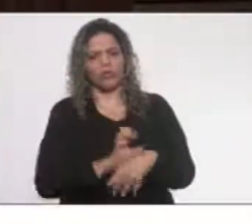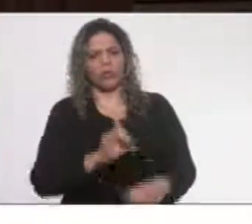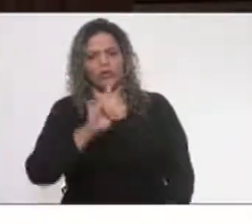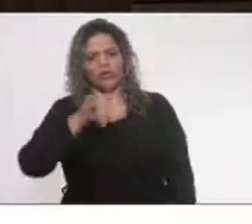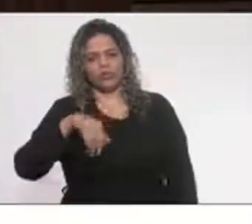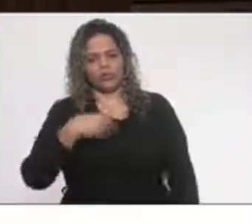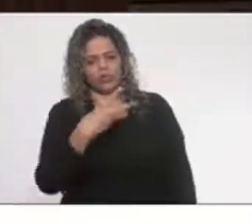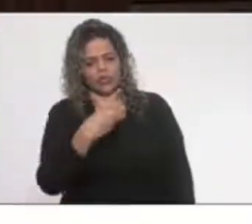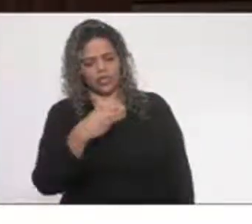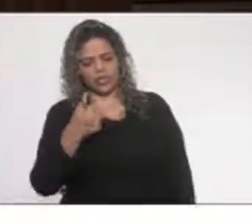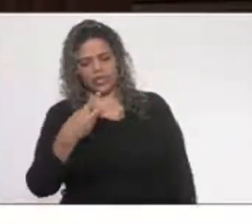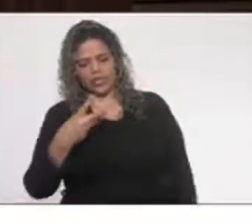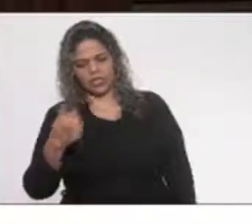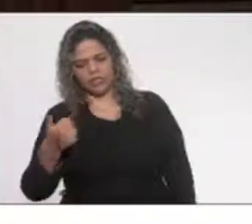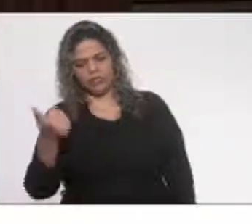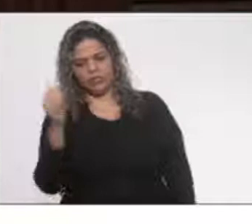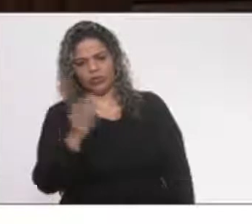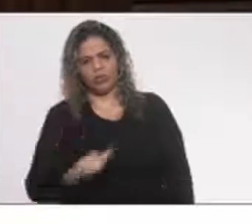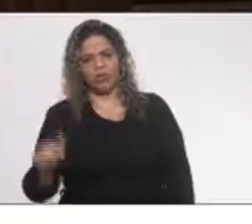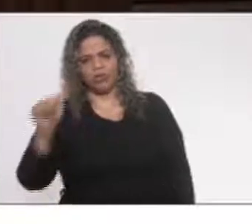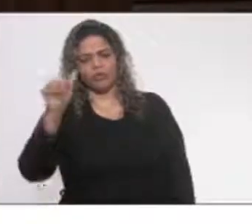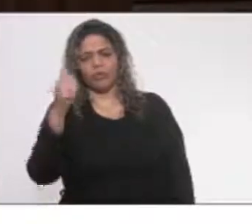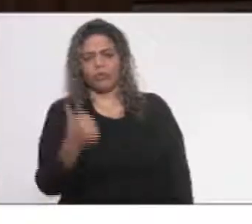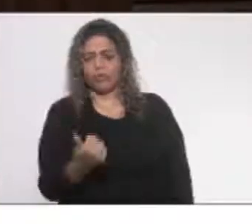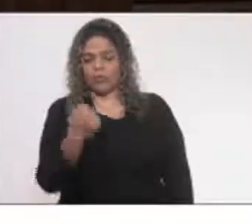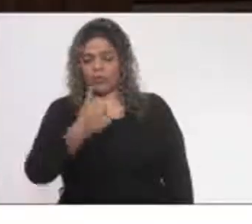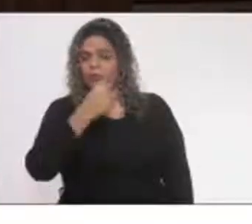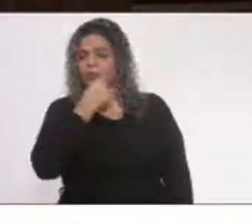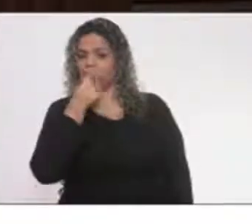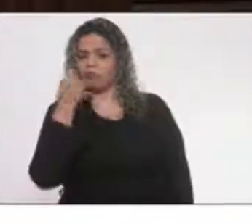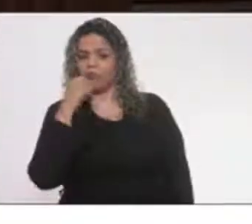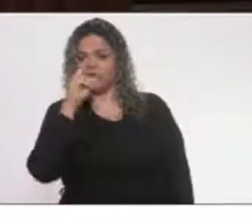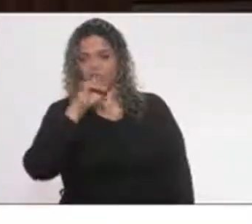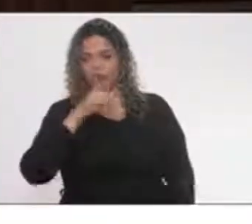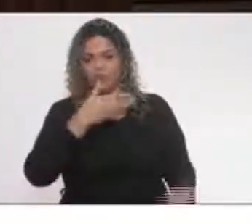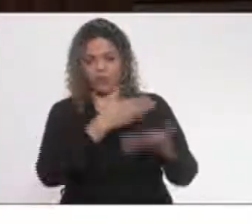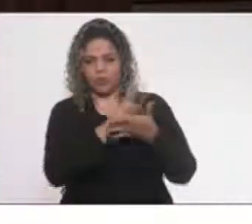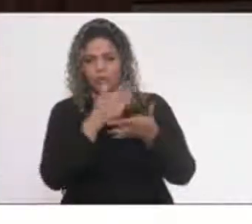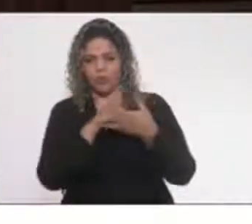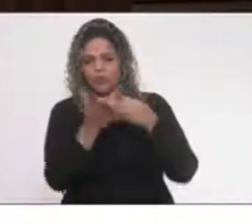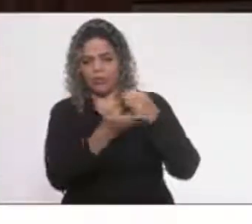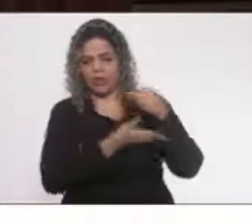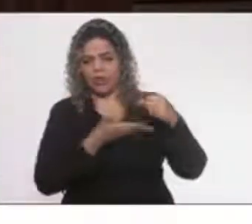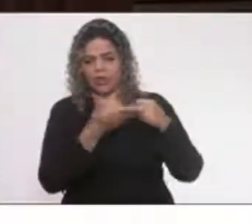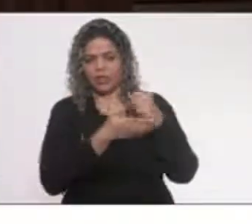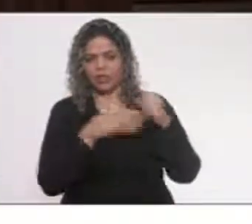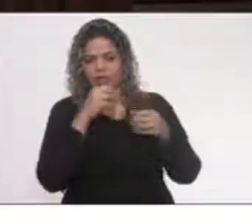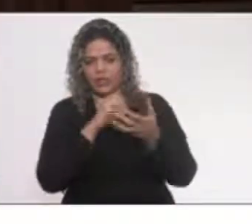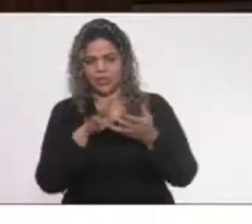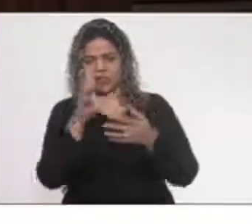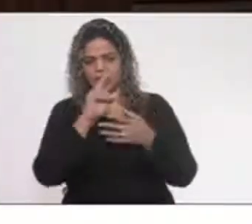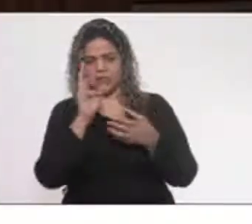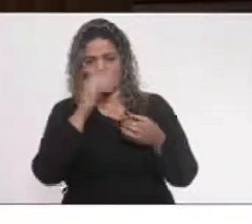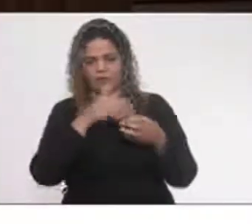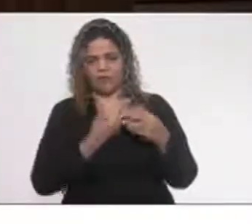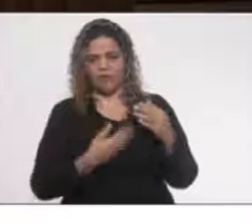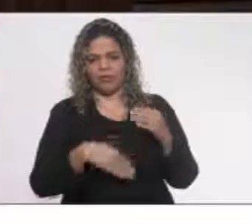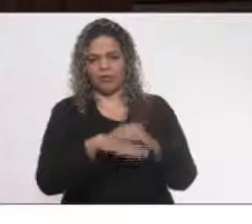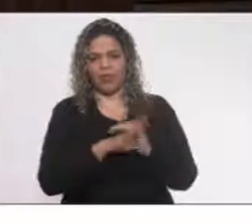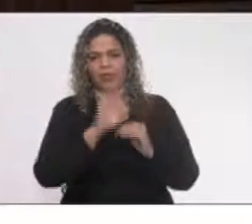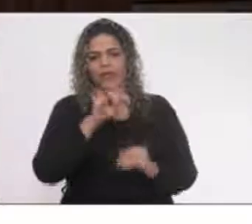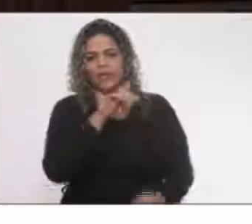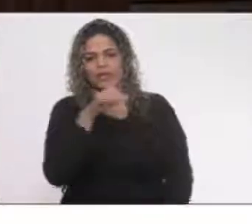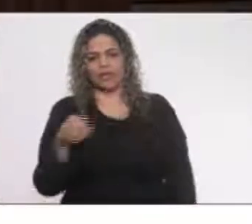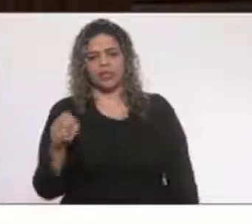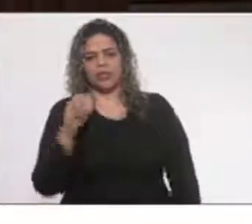nos dias 30 e 31 de agosto e 1º de setembro, vai aprovar as bases da mensagem que virá para cá, deputado Brazão, deputado